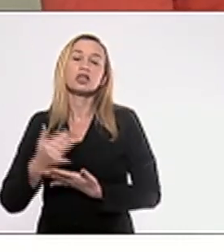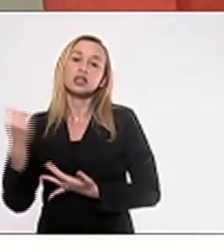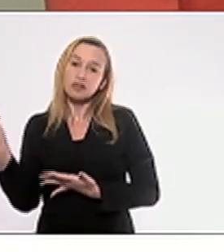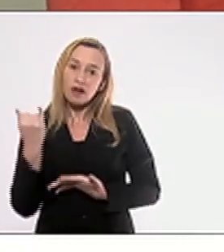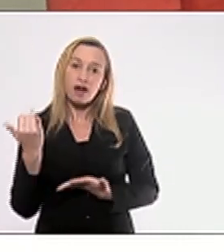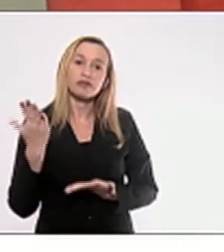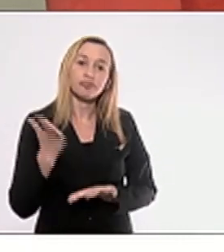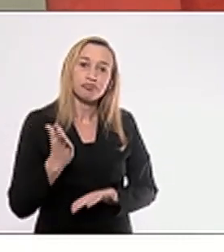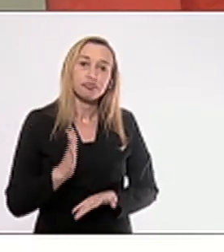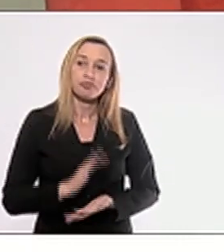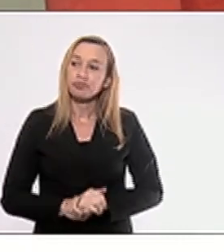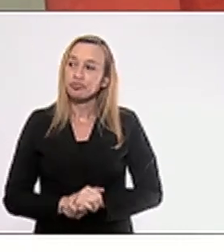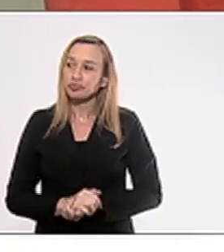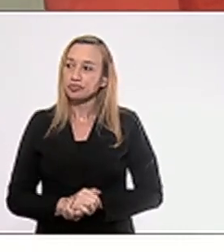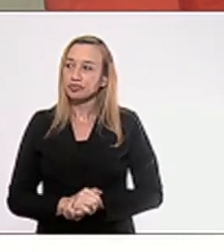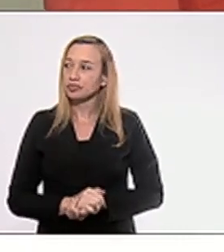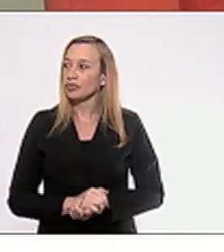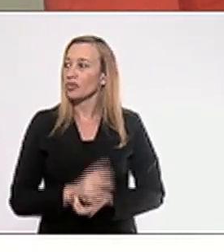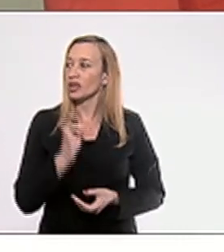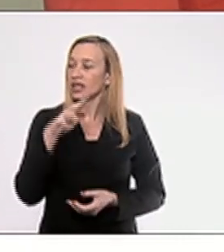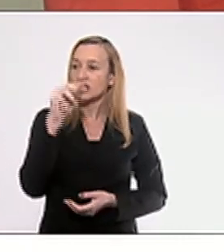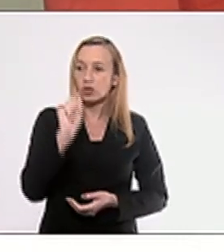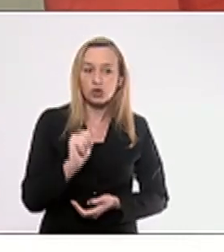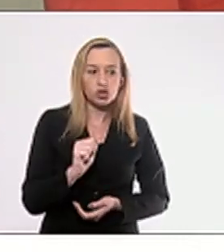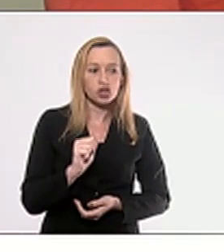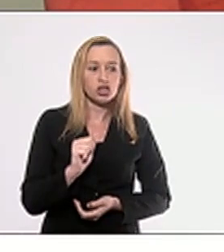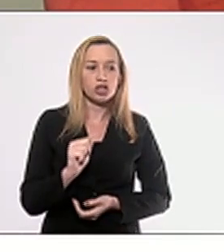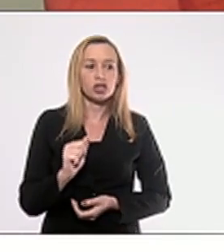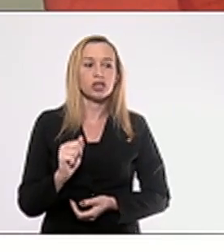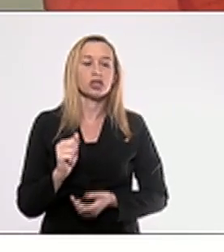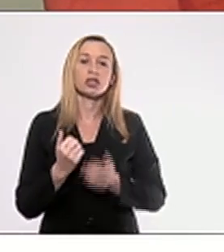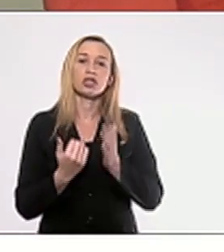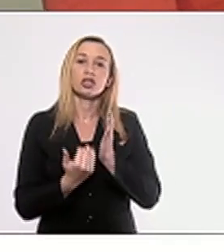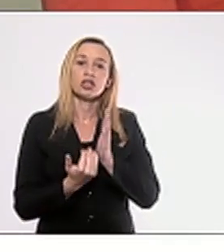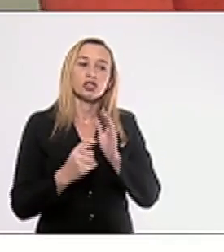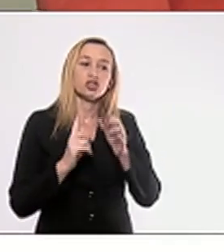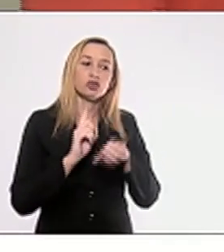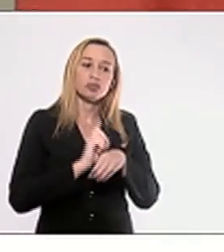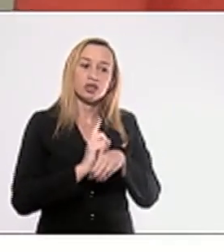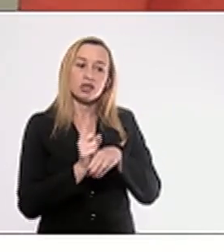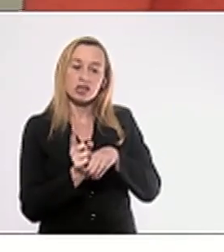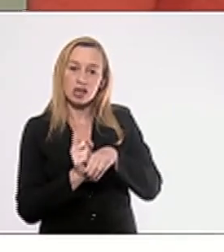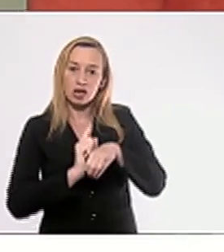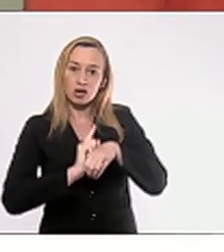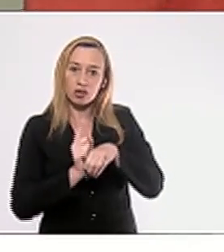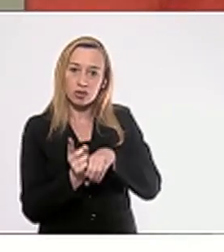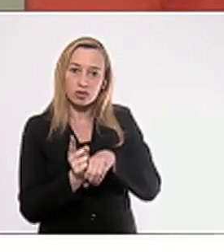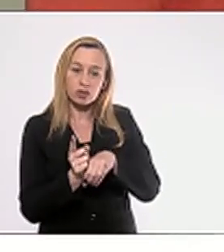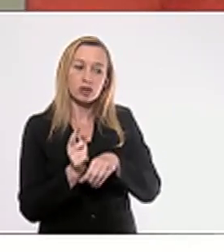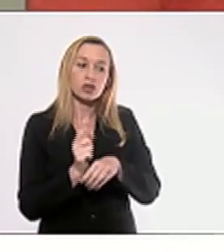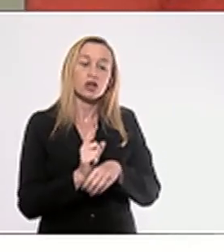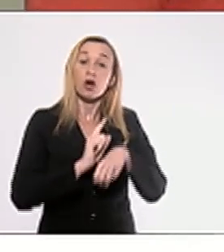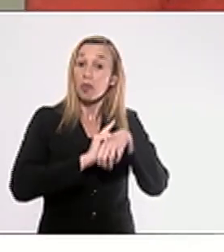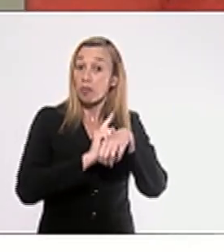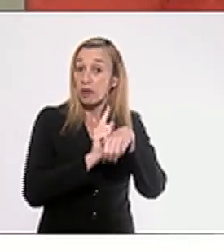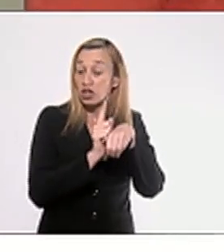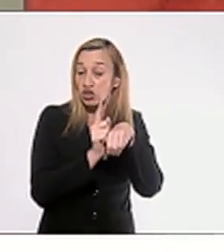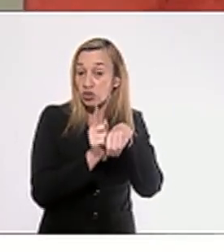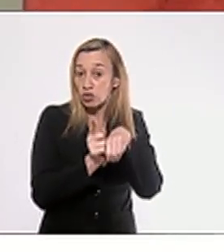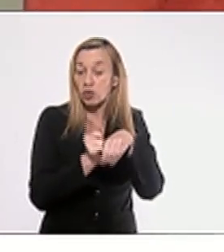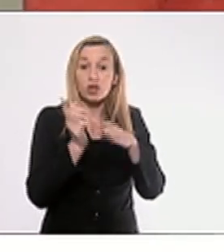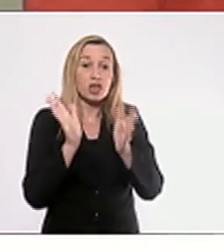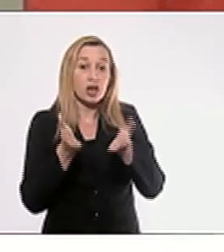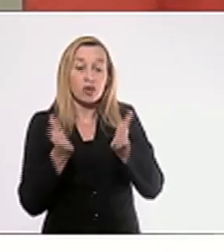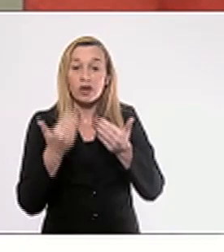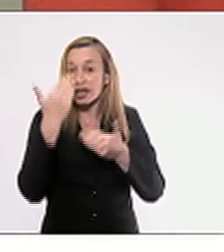mencionado. É uma tecnologia de medição sem partes móveis, são medidores que agora, graças